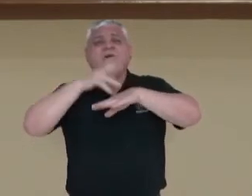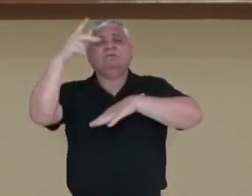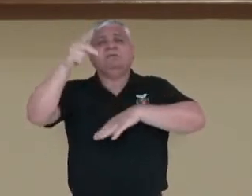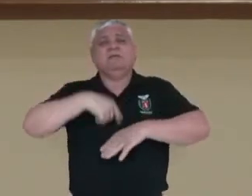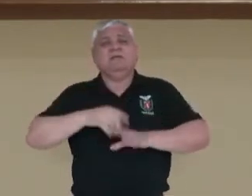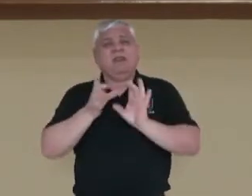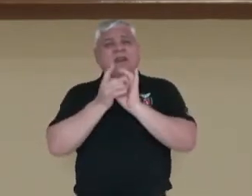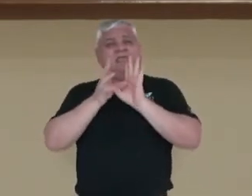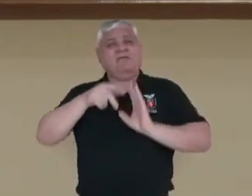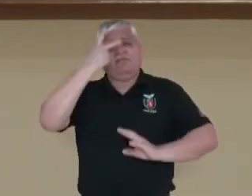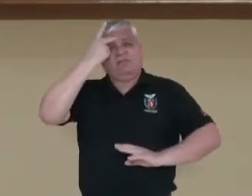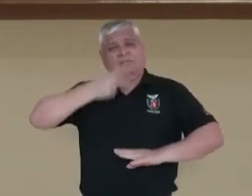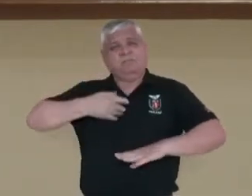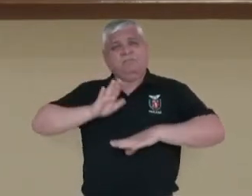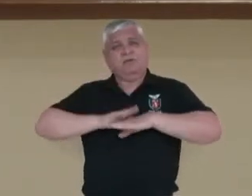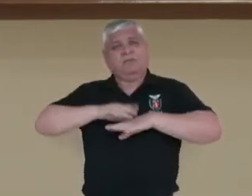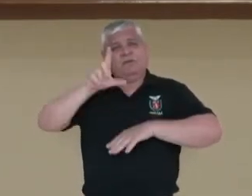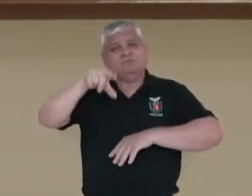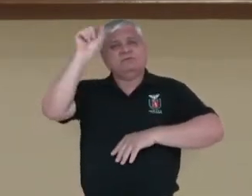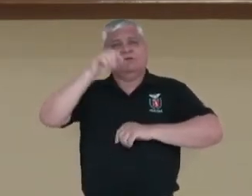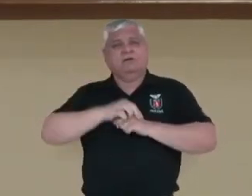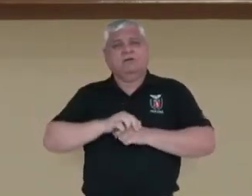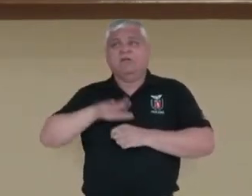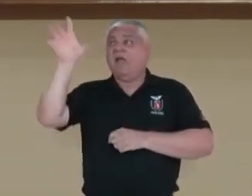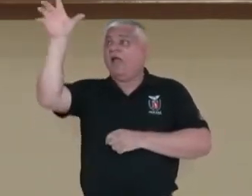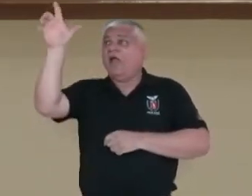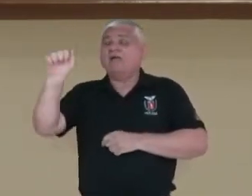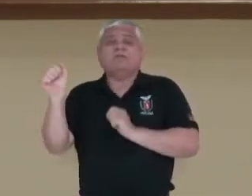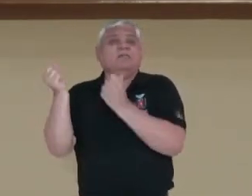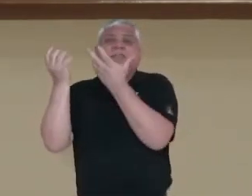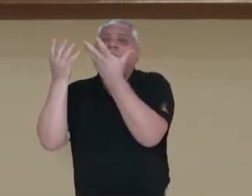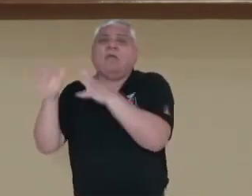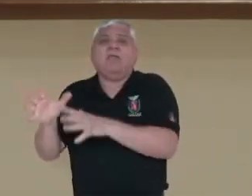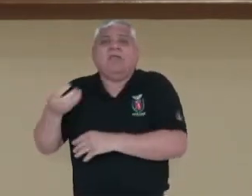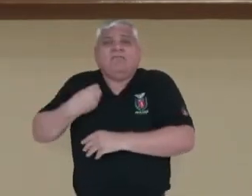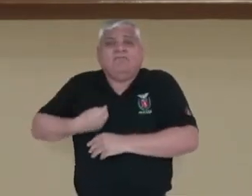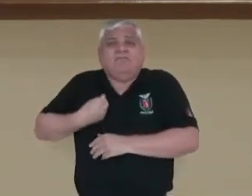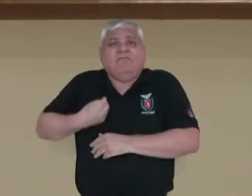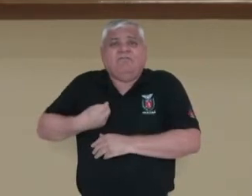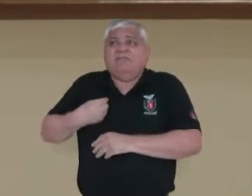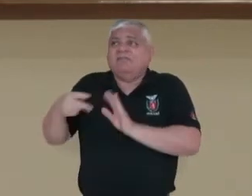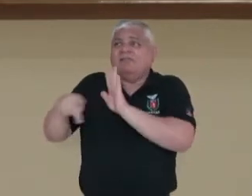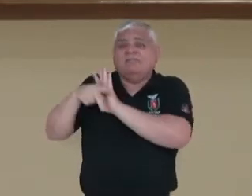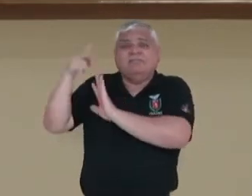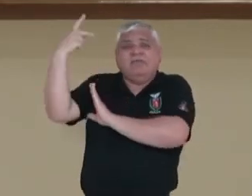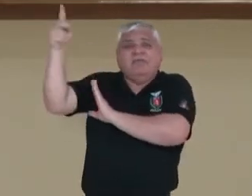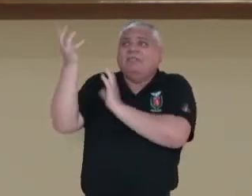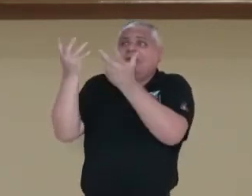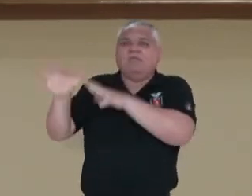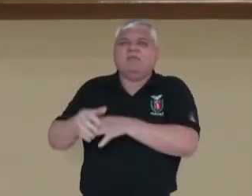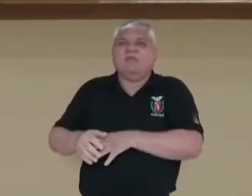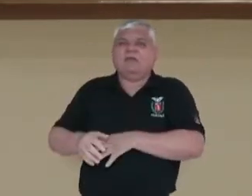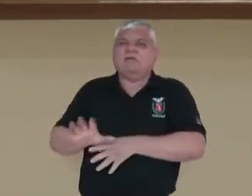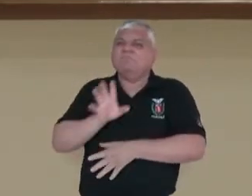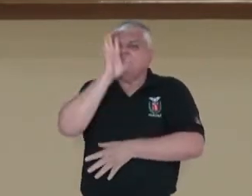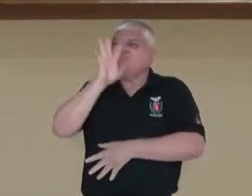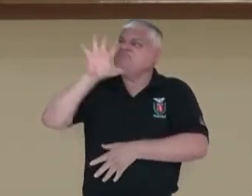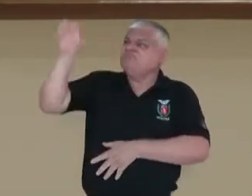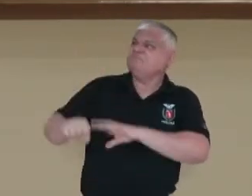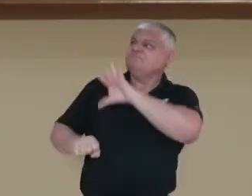africanos, não. Os africanos tinham uma vida organizada na África e foram arrancados, raptados